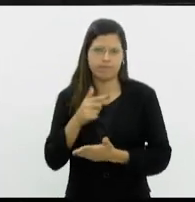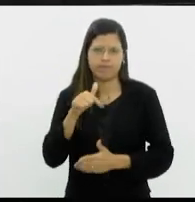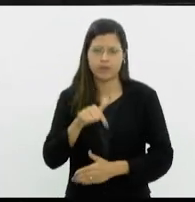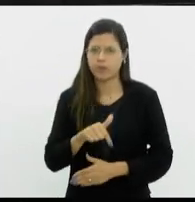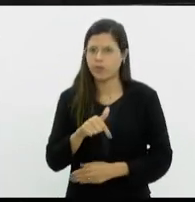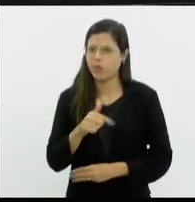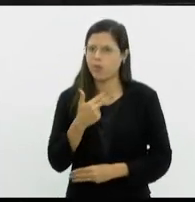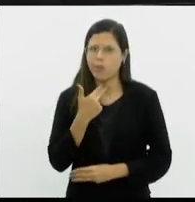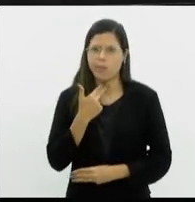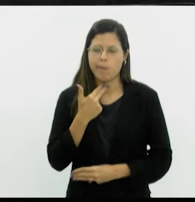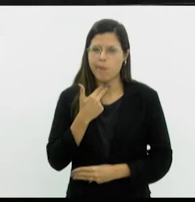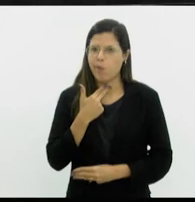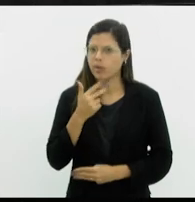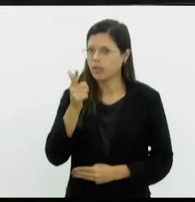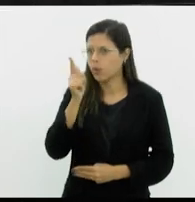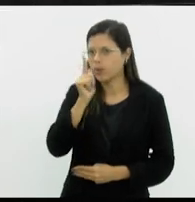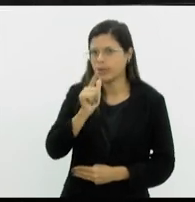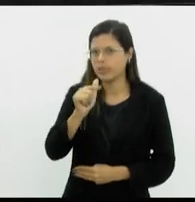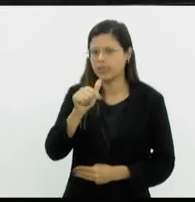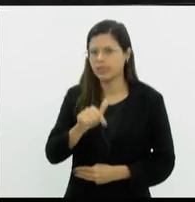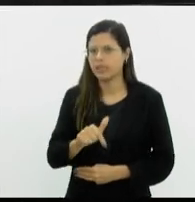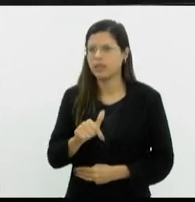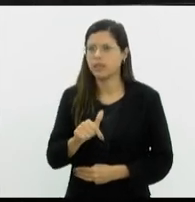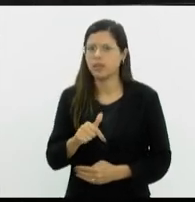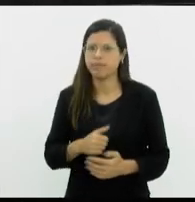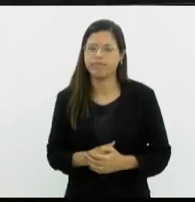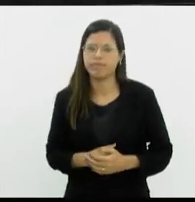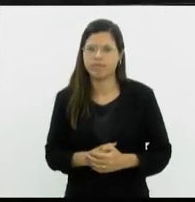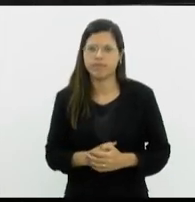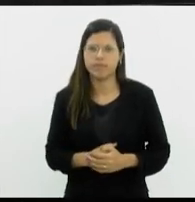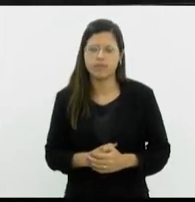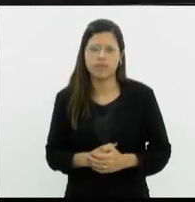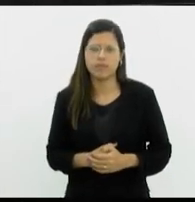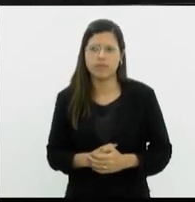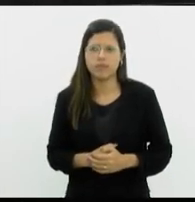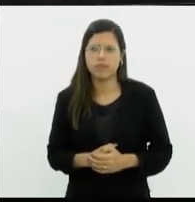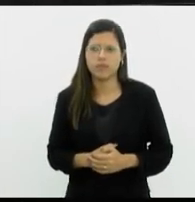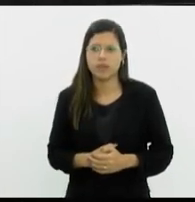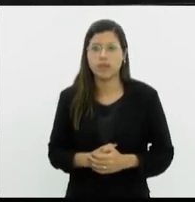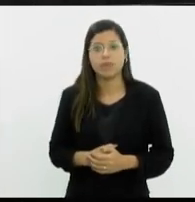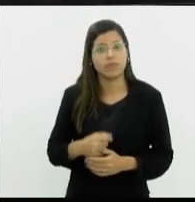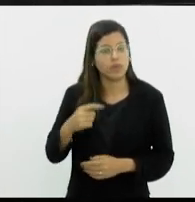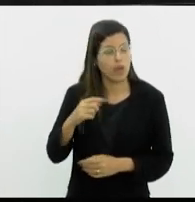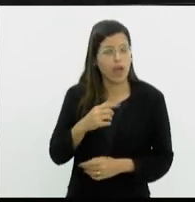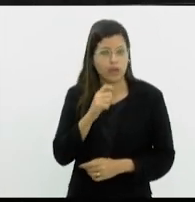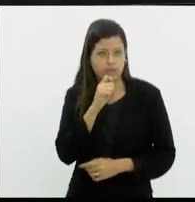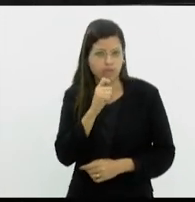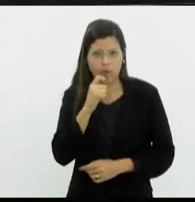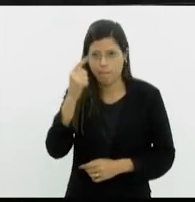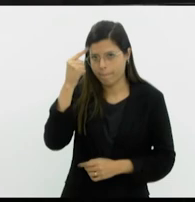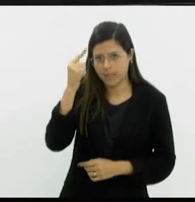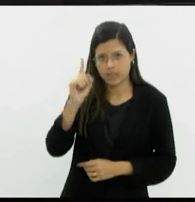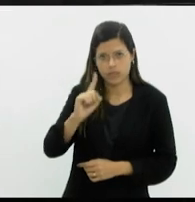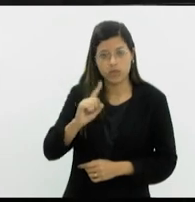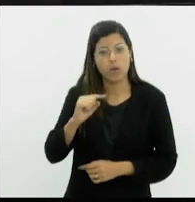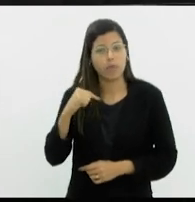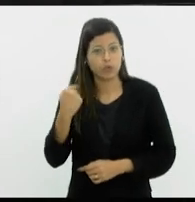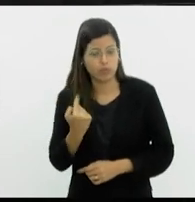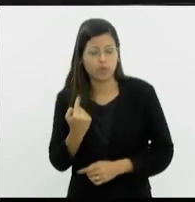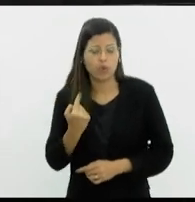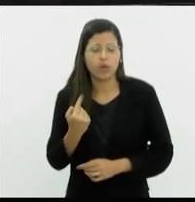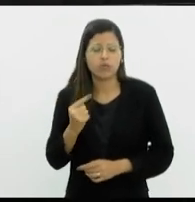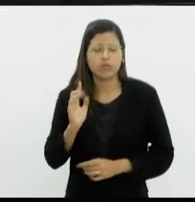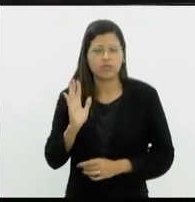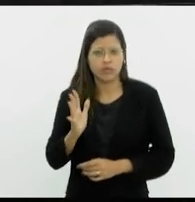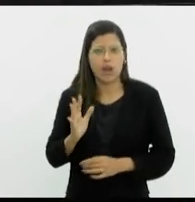não podem prosperar, apesar de sequer ter sido cogitado, mas a gente aqui está se antecipando a esse